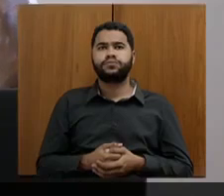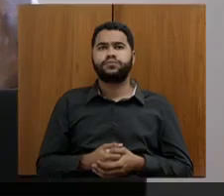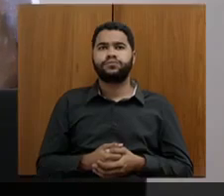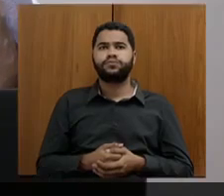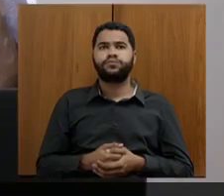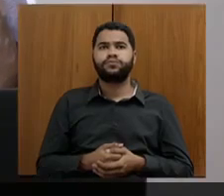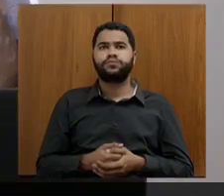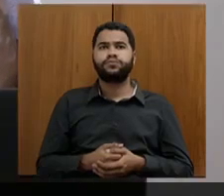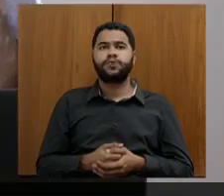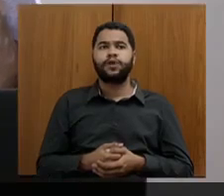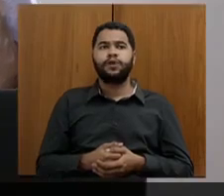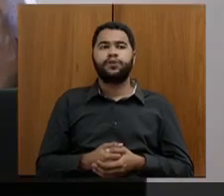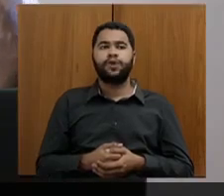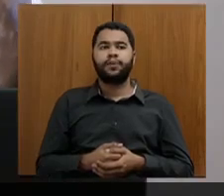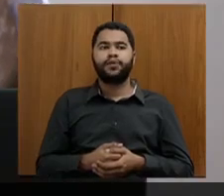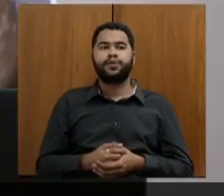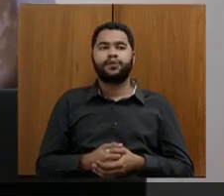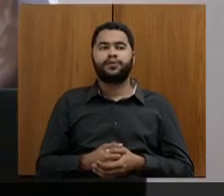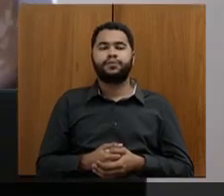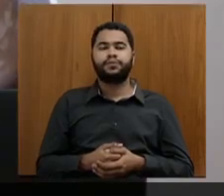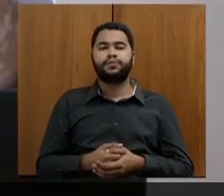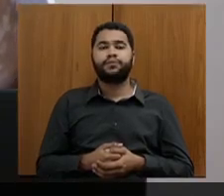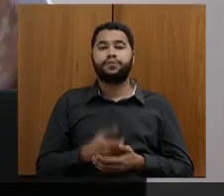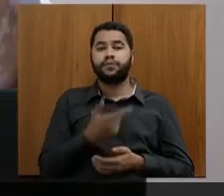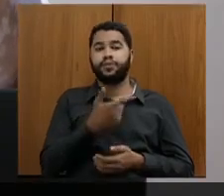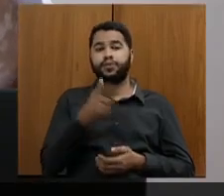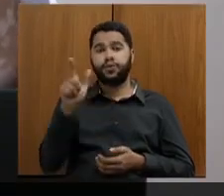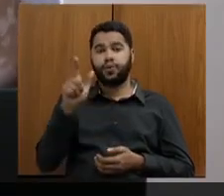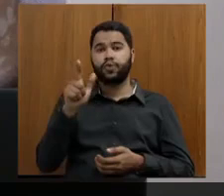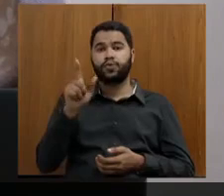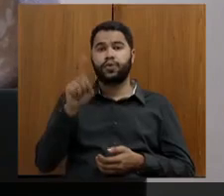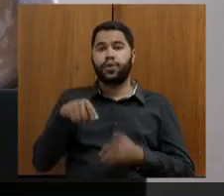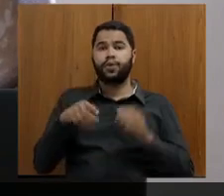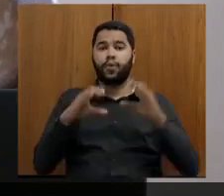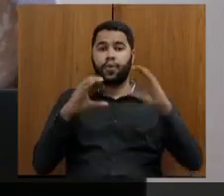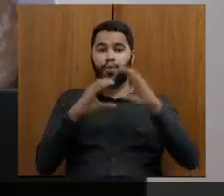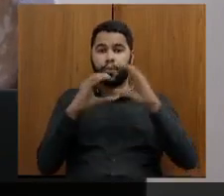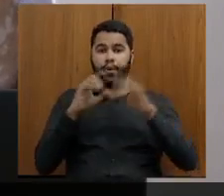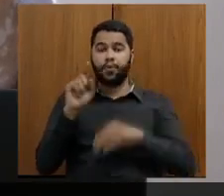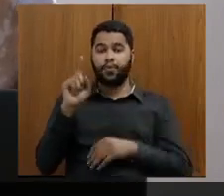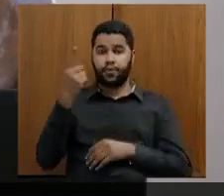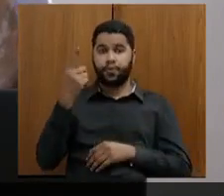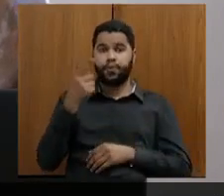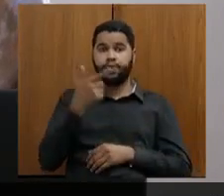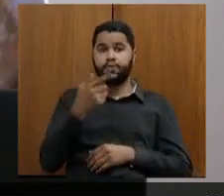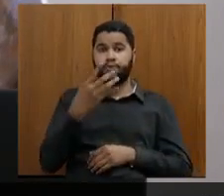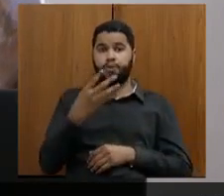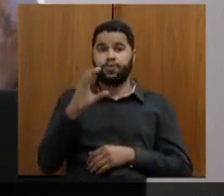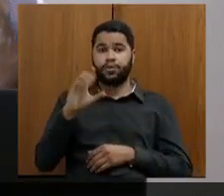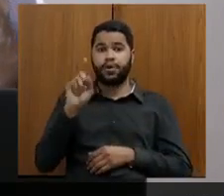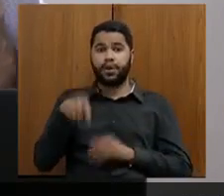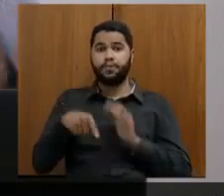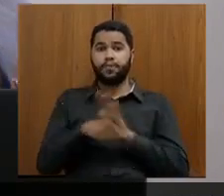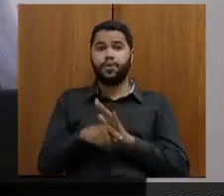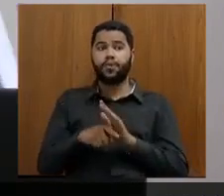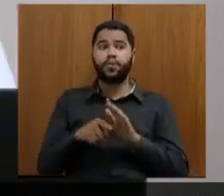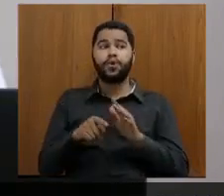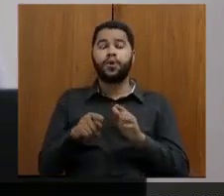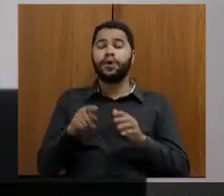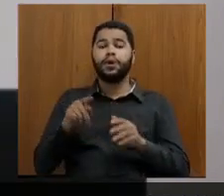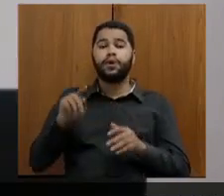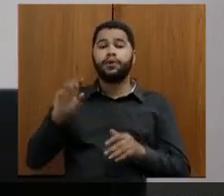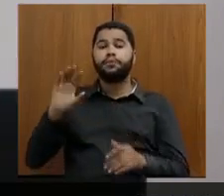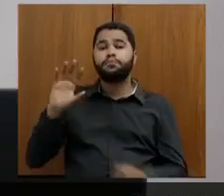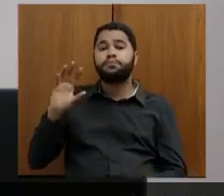E aí e em outras palavras o para 1º do Art 24 se prevê que compete ao ente federativo a